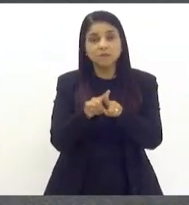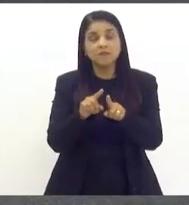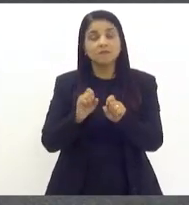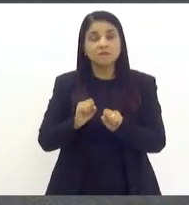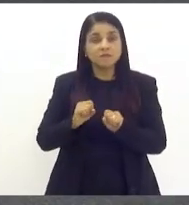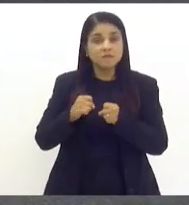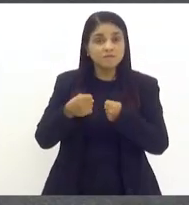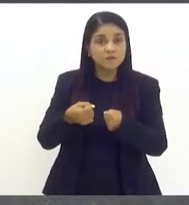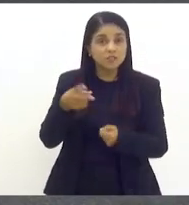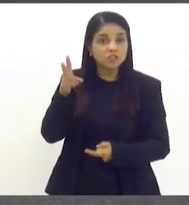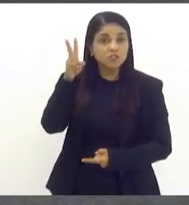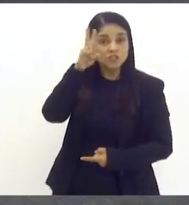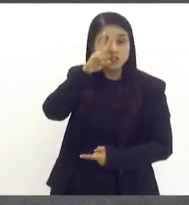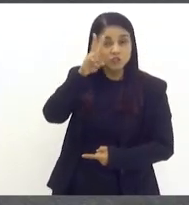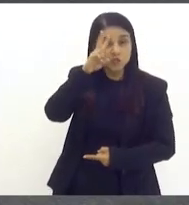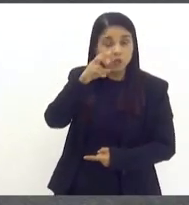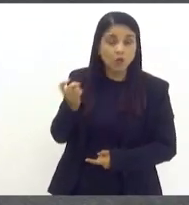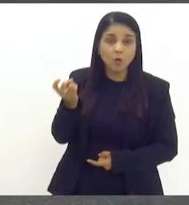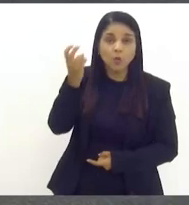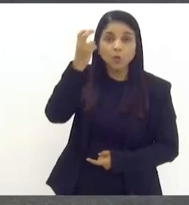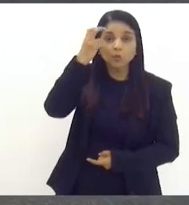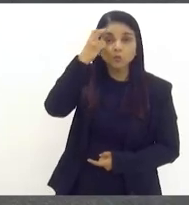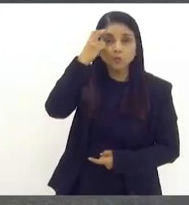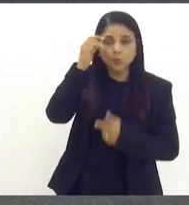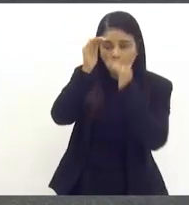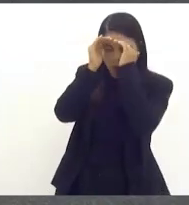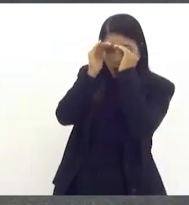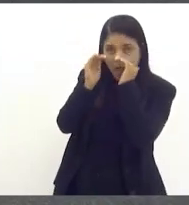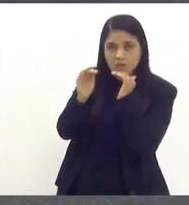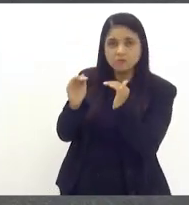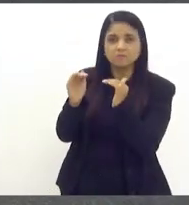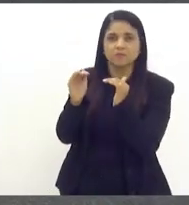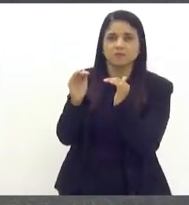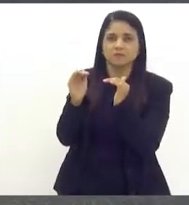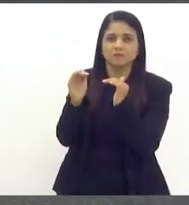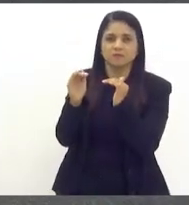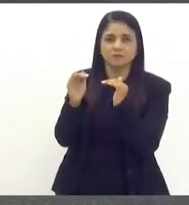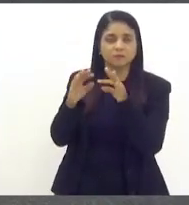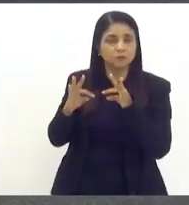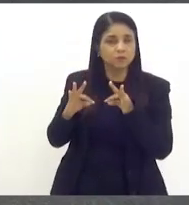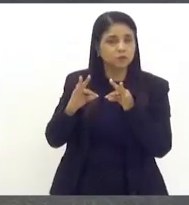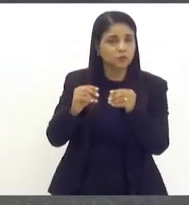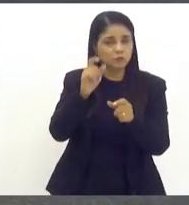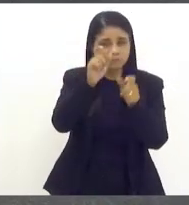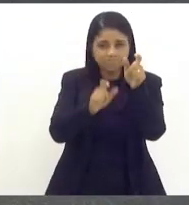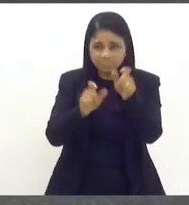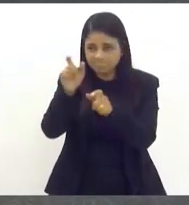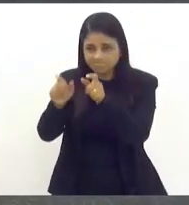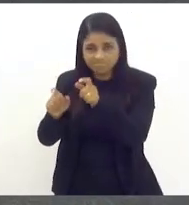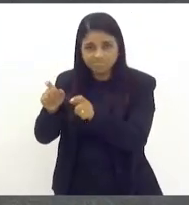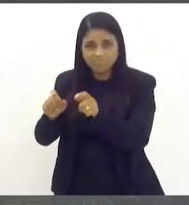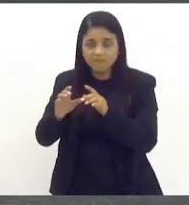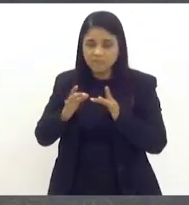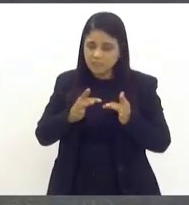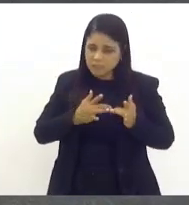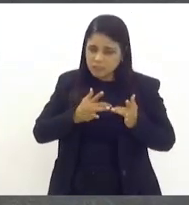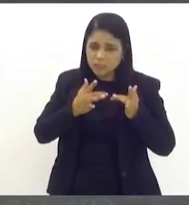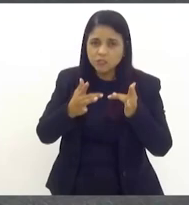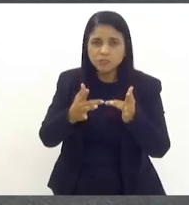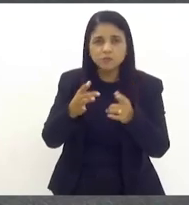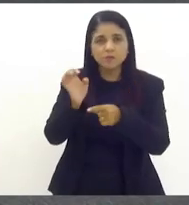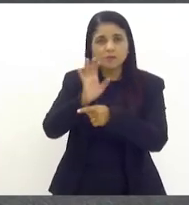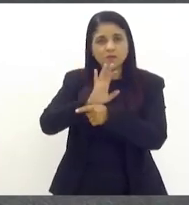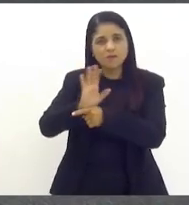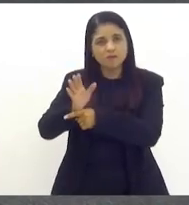história e a nossa Cultura né respeitar todos aqueles é aquelas que dedicam a fazer cinema